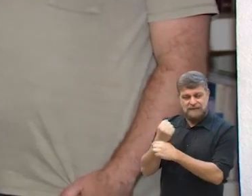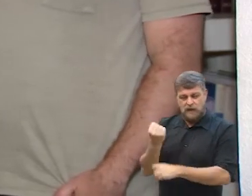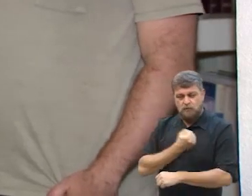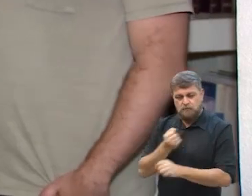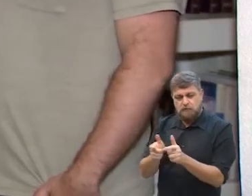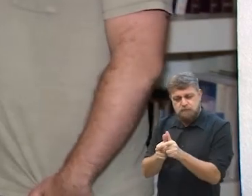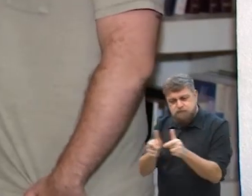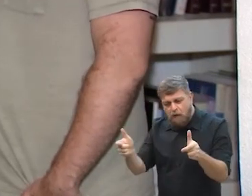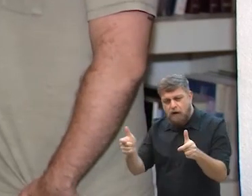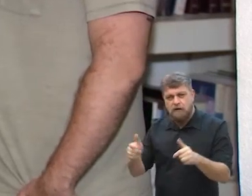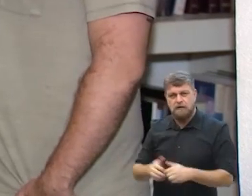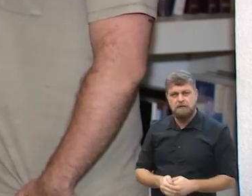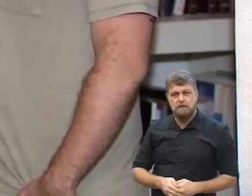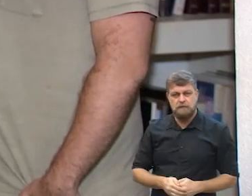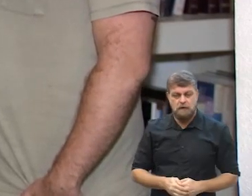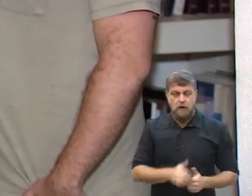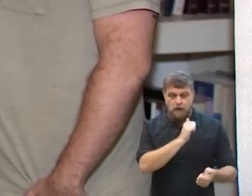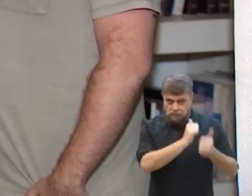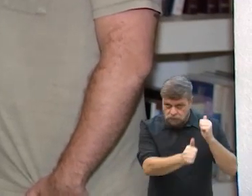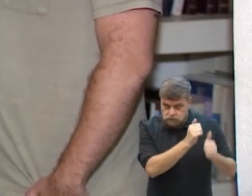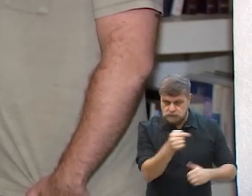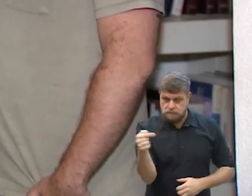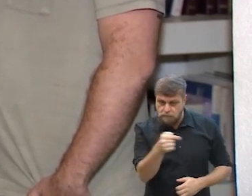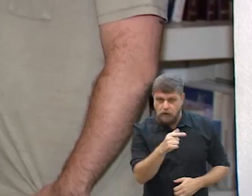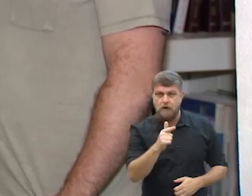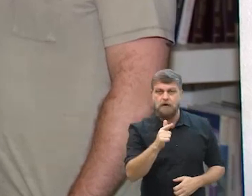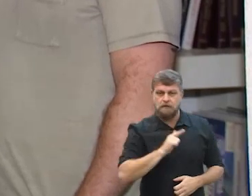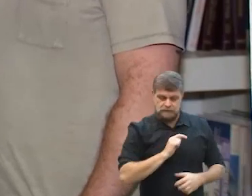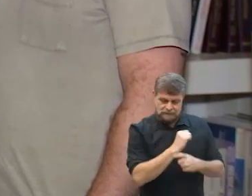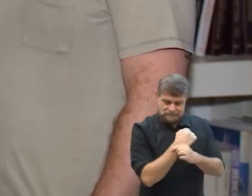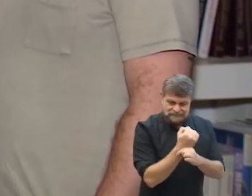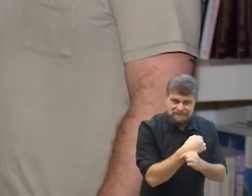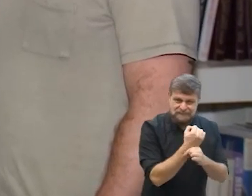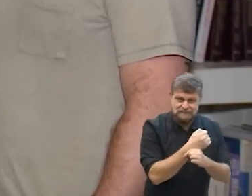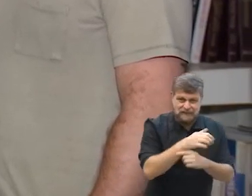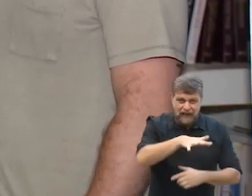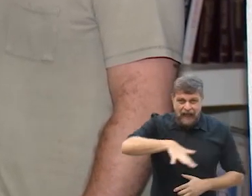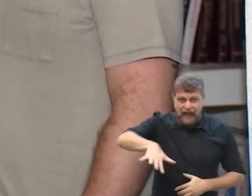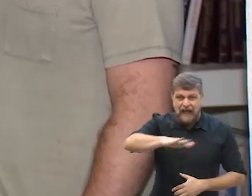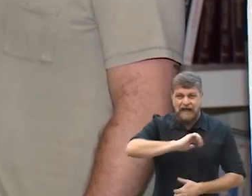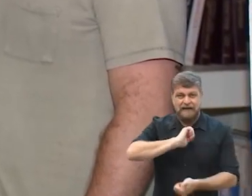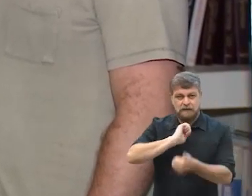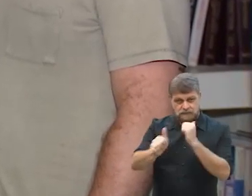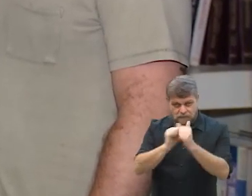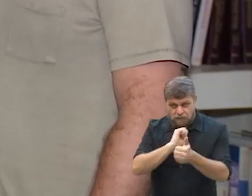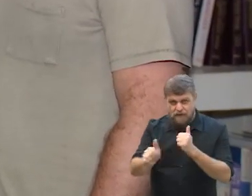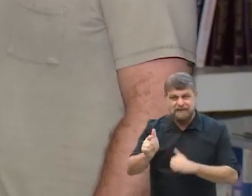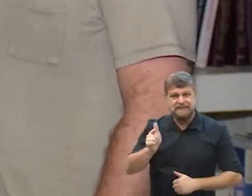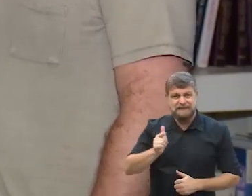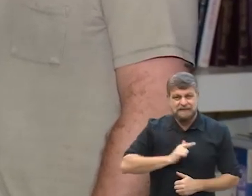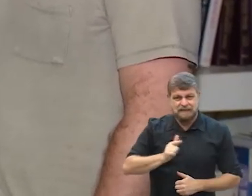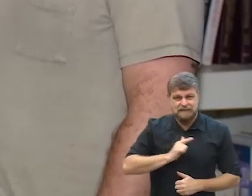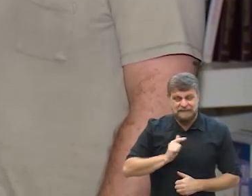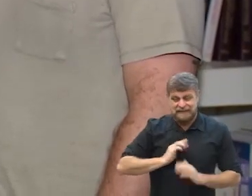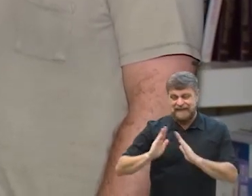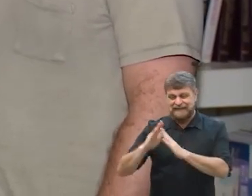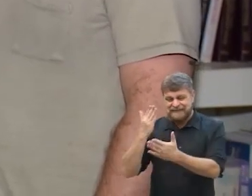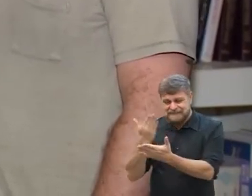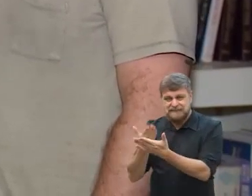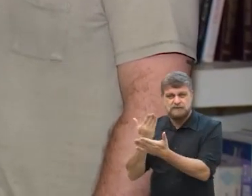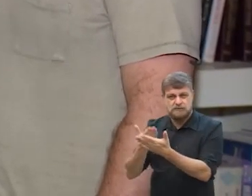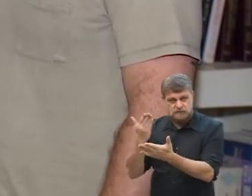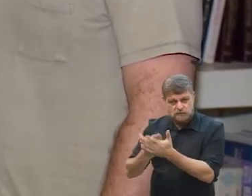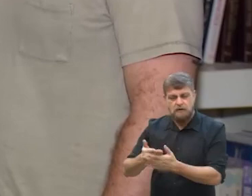fisioterapeuta, todo time de futebol e todo time esportivo, não é só futebol, e todas as escolas. Tudo, né?